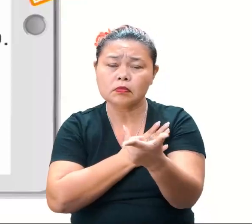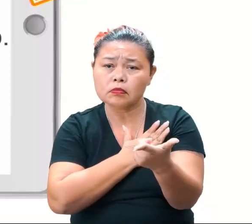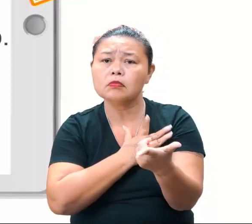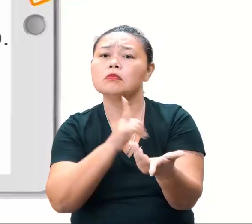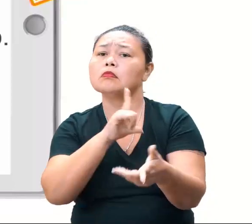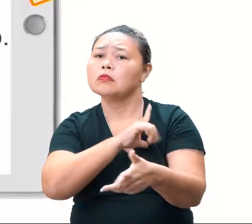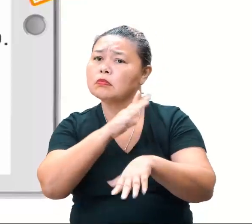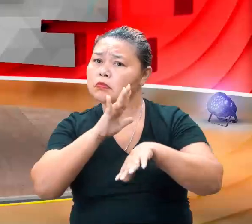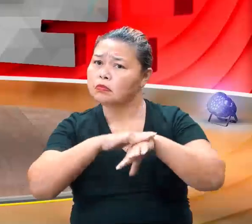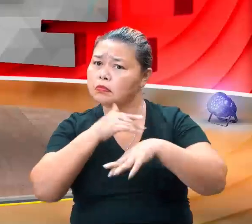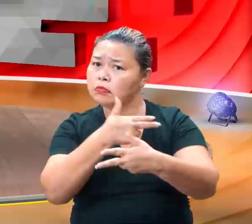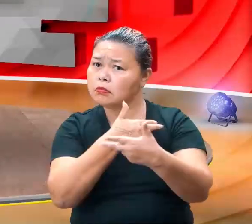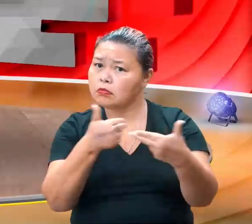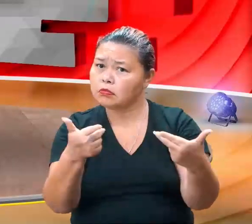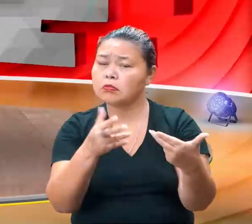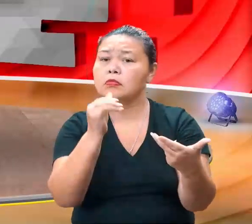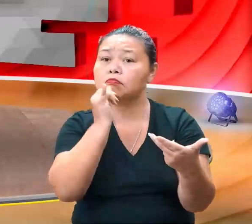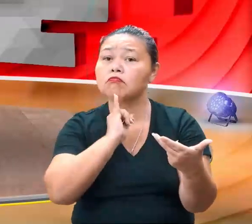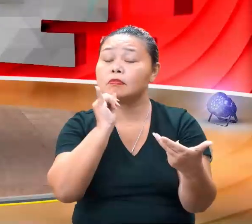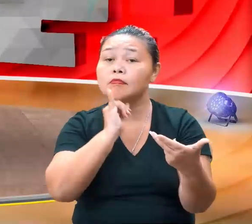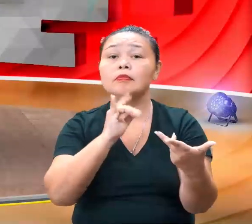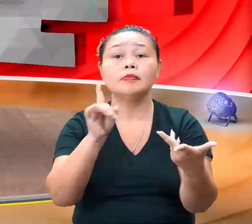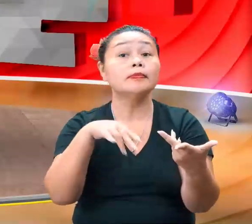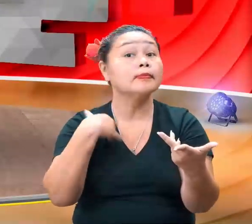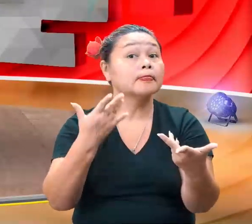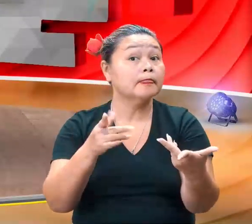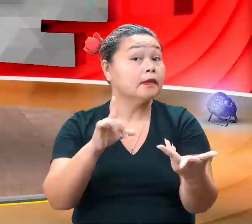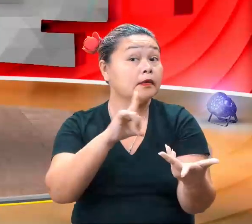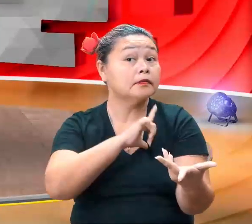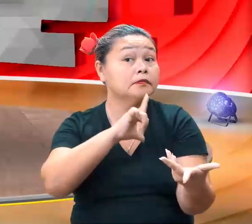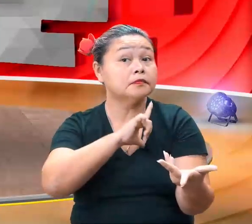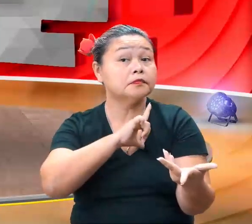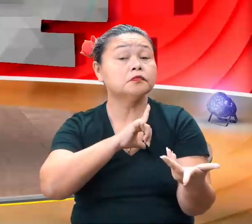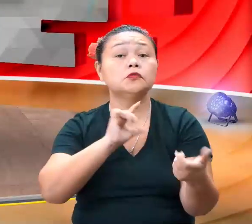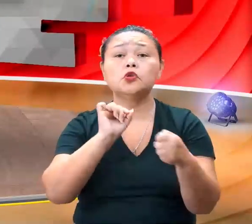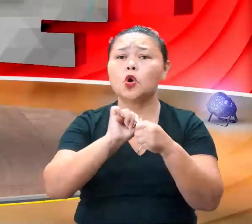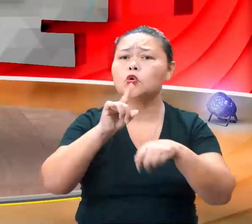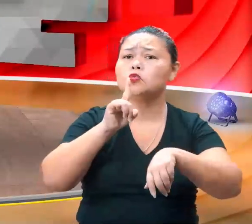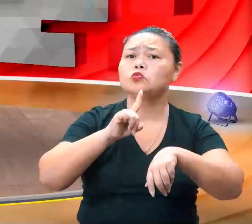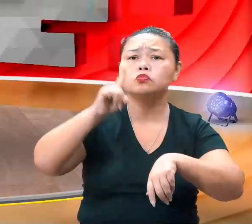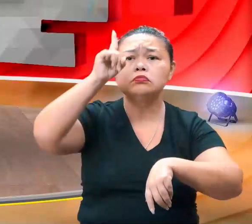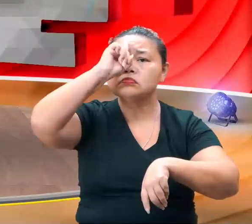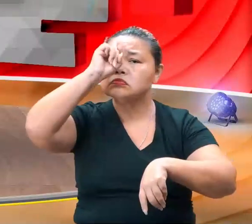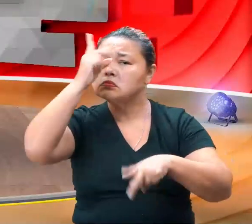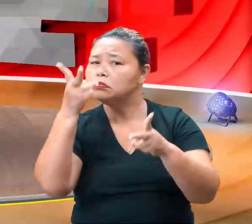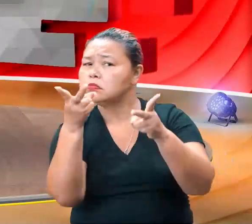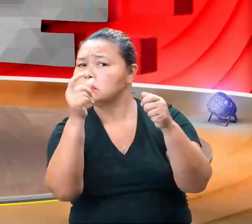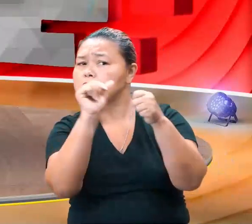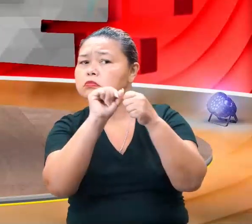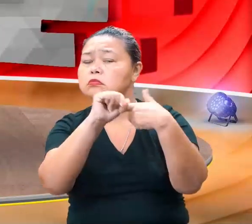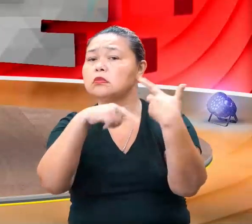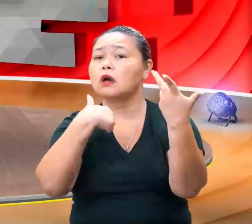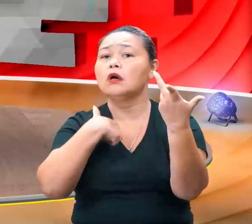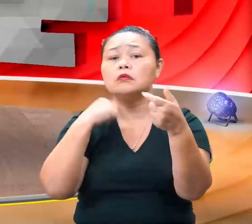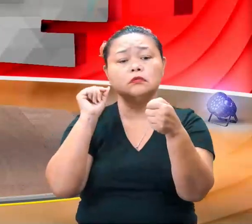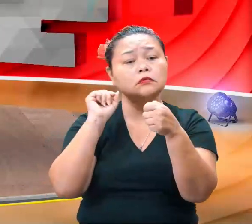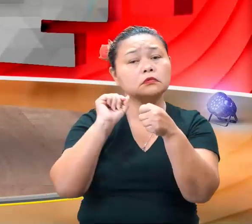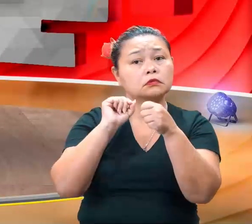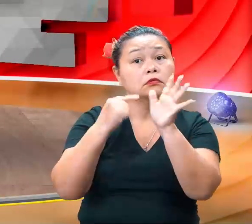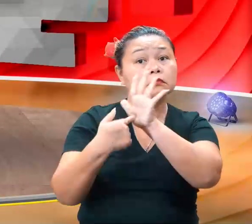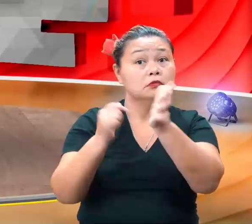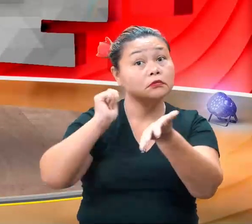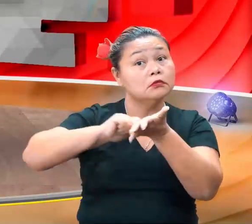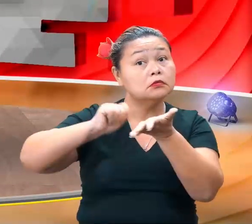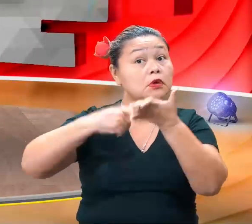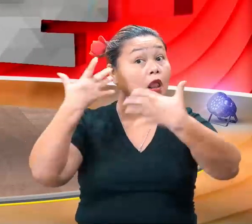coisa, bastante exemplos práticos, né? Então, situações do cotidiano, a gente mostrou ali a produção de leite,